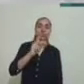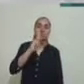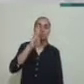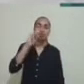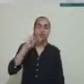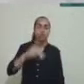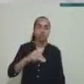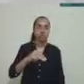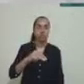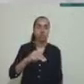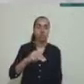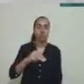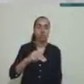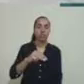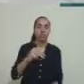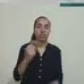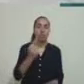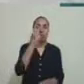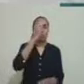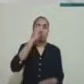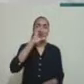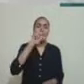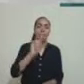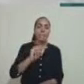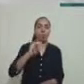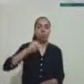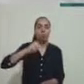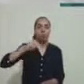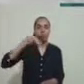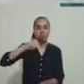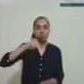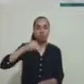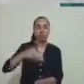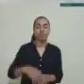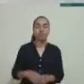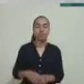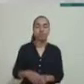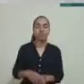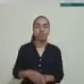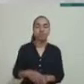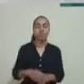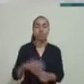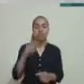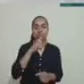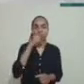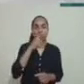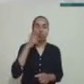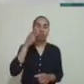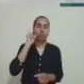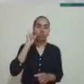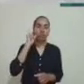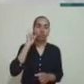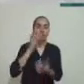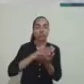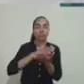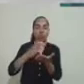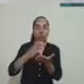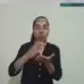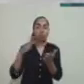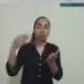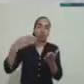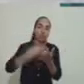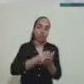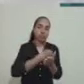9 mil metros de altitude. Iniciaremos no domingo, já começaram então o percurso ontem, e chegaremos em Botucatu na